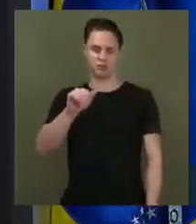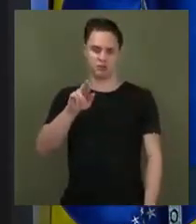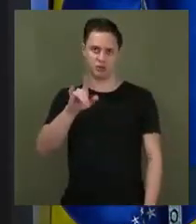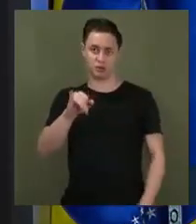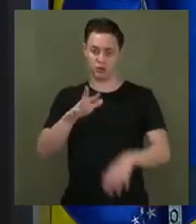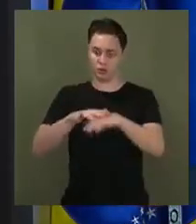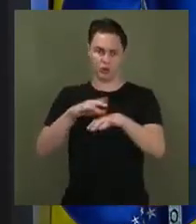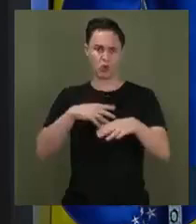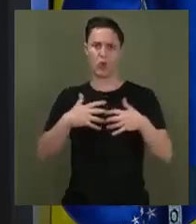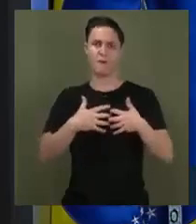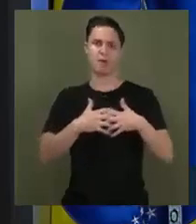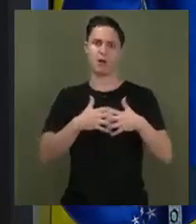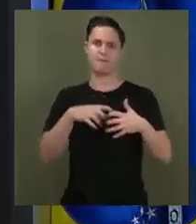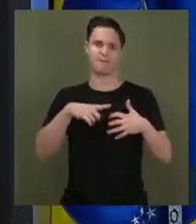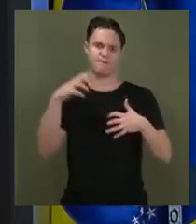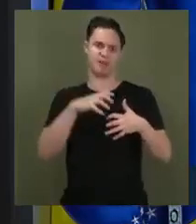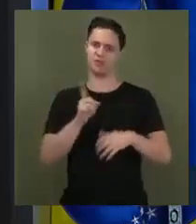aumenta miocardite.